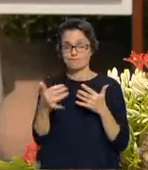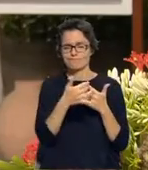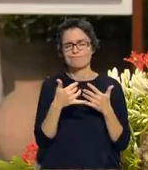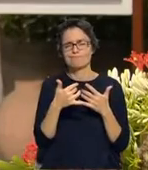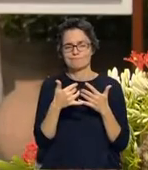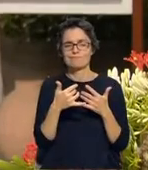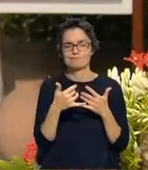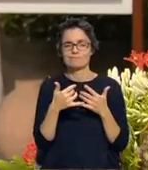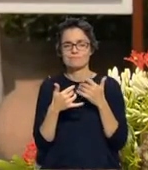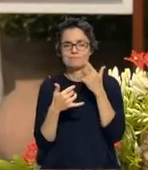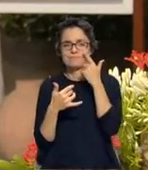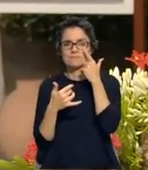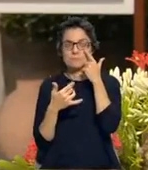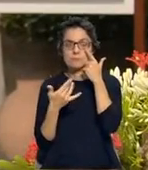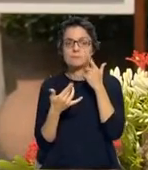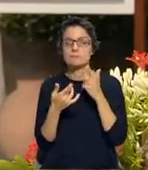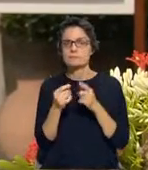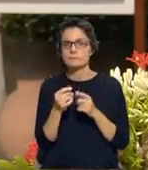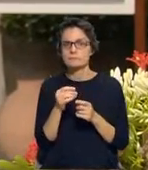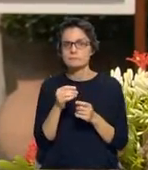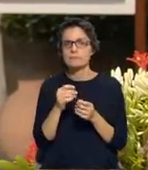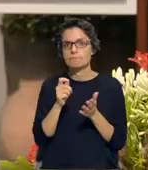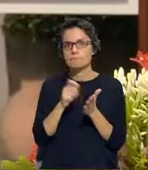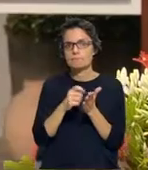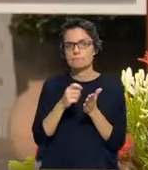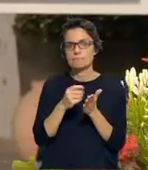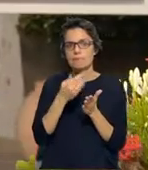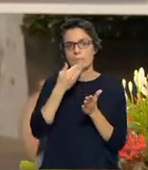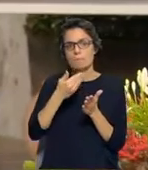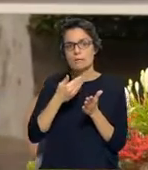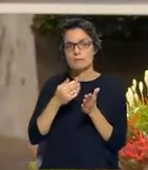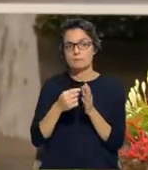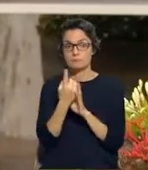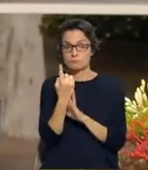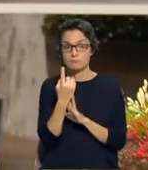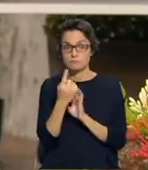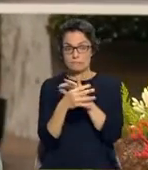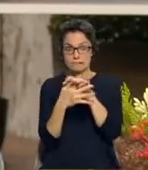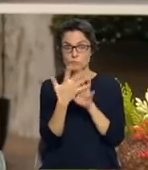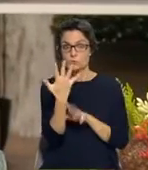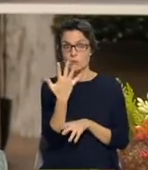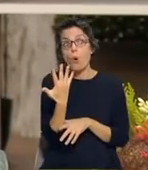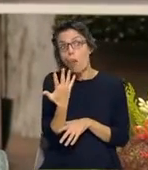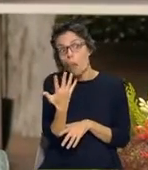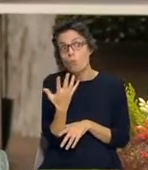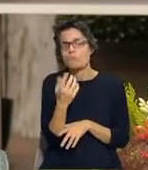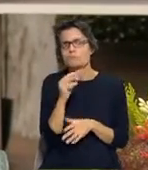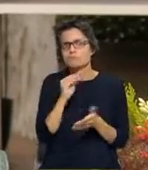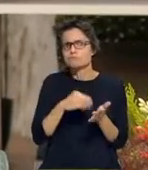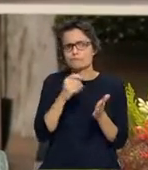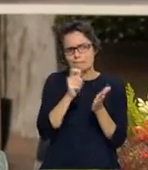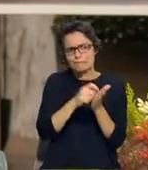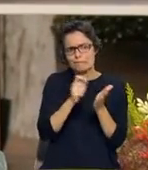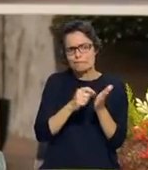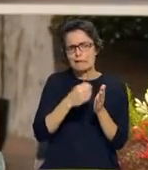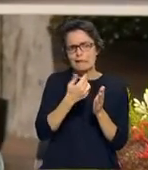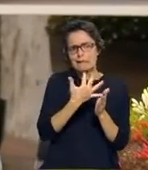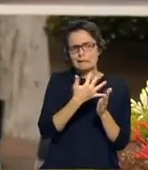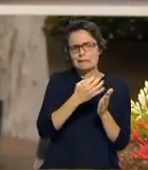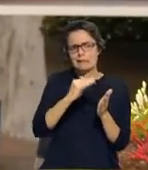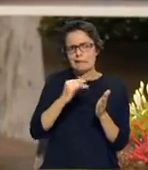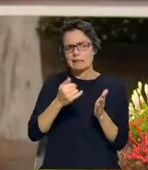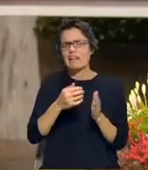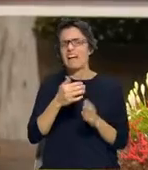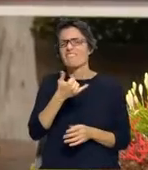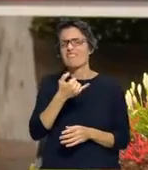que pode também, quem sabe, encomendar um destes 5 livros ou então os 5 mesmo, porque 5, 10, 15, 20, 25, são